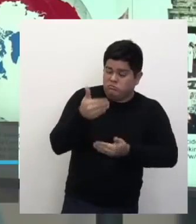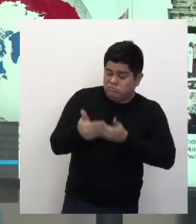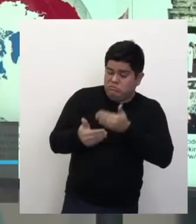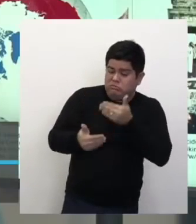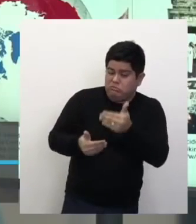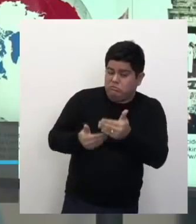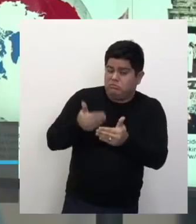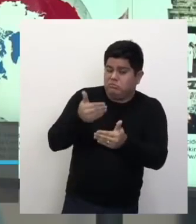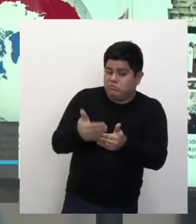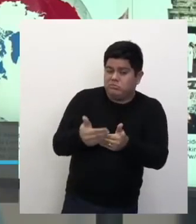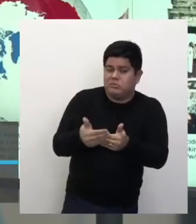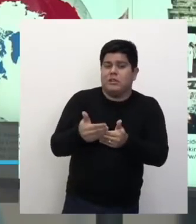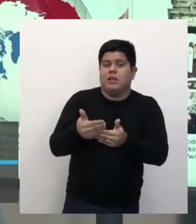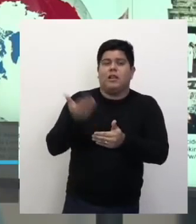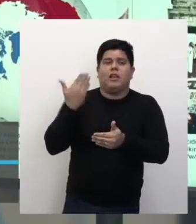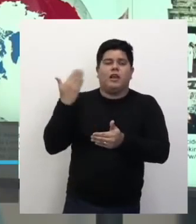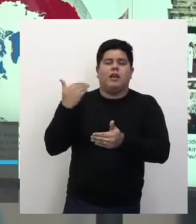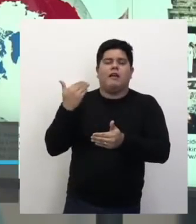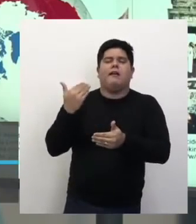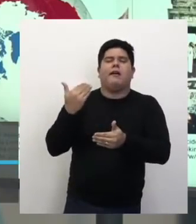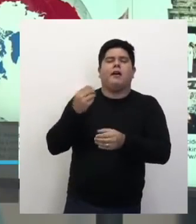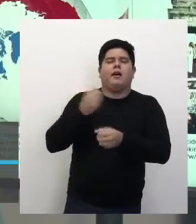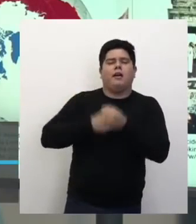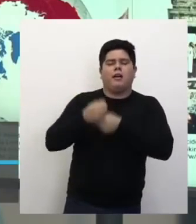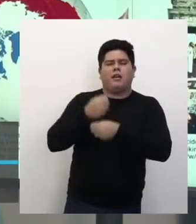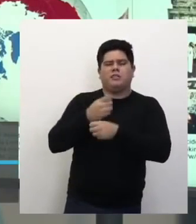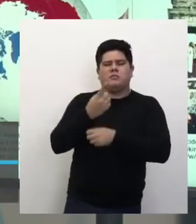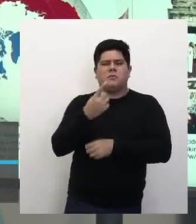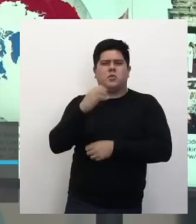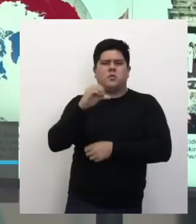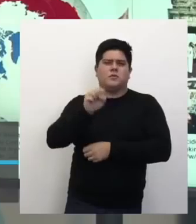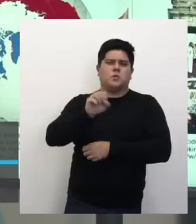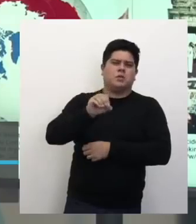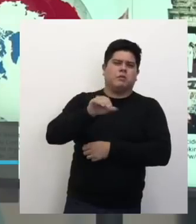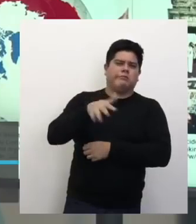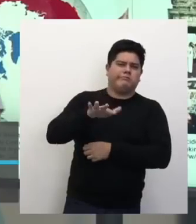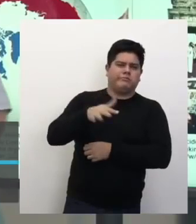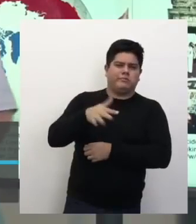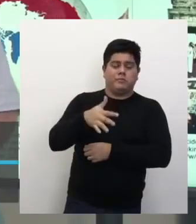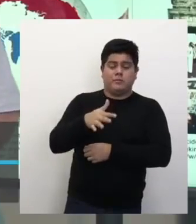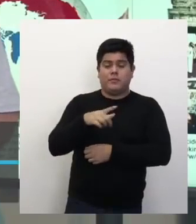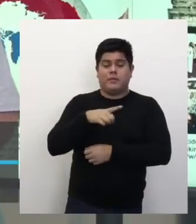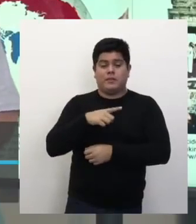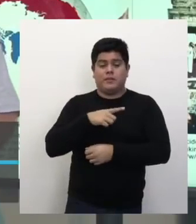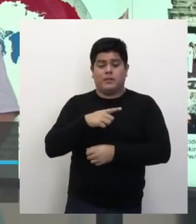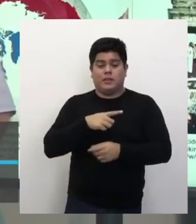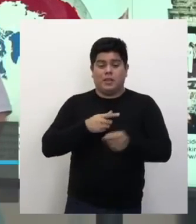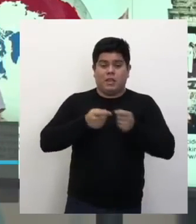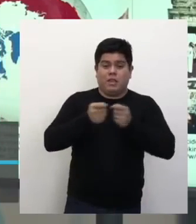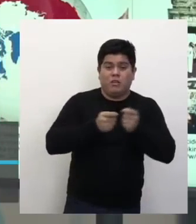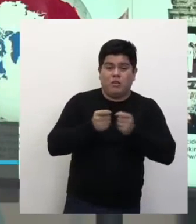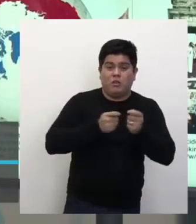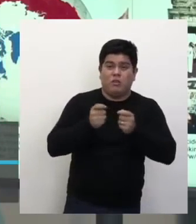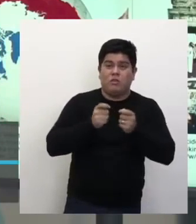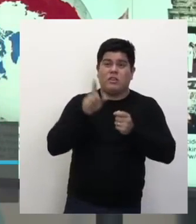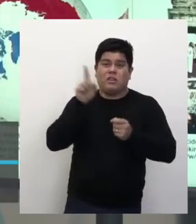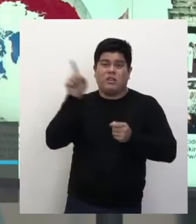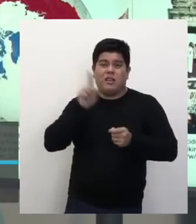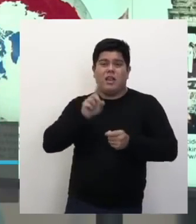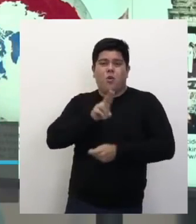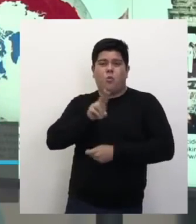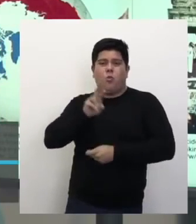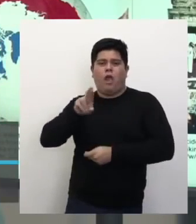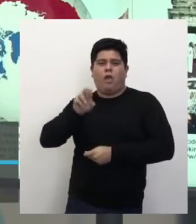1900, já na década, em meados da década de 1980, né, com o enfraquecimento econômico da União Soviética,